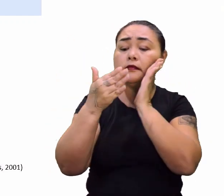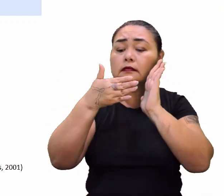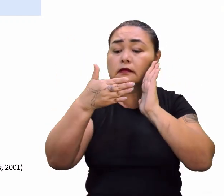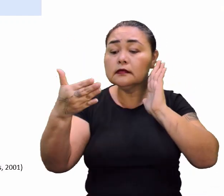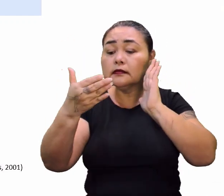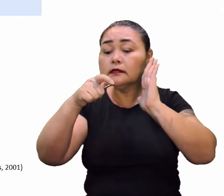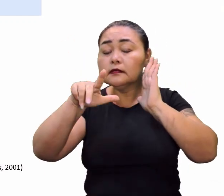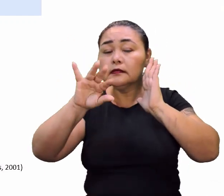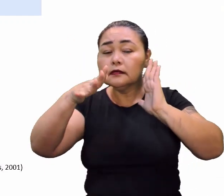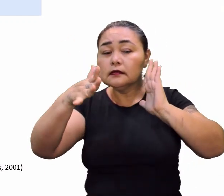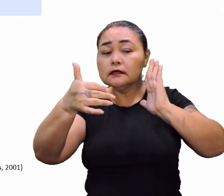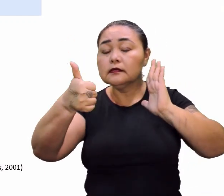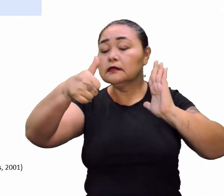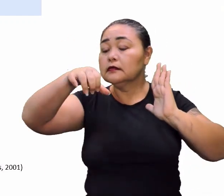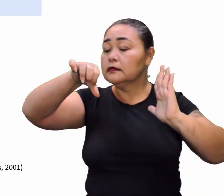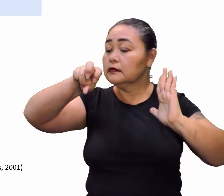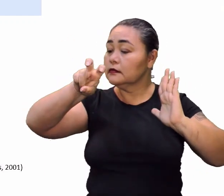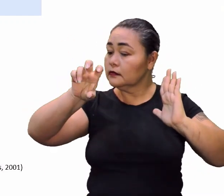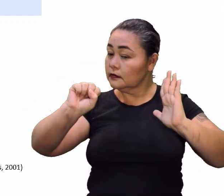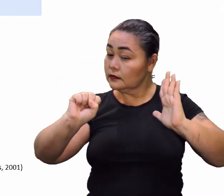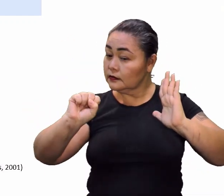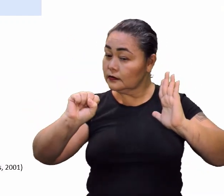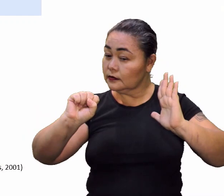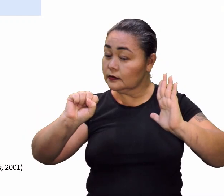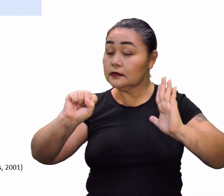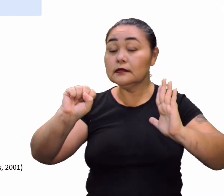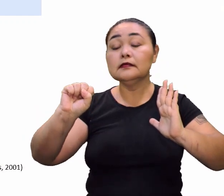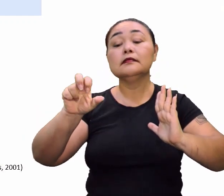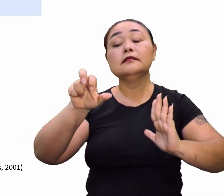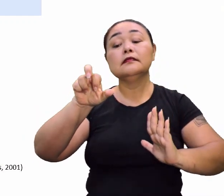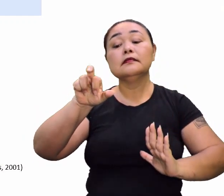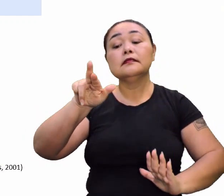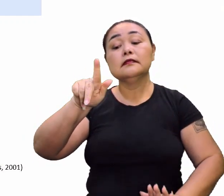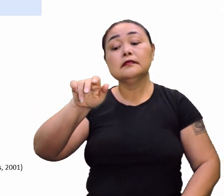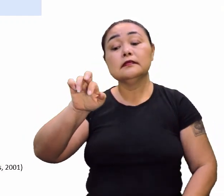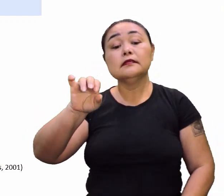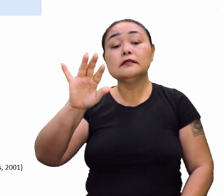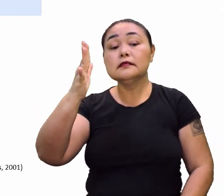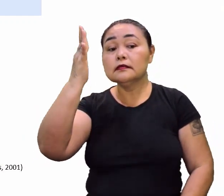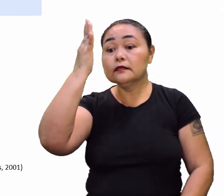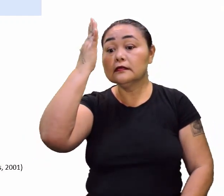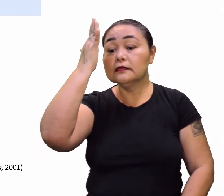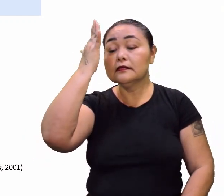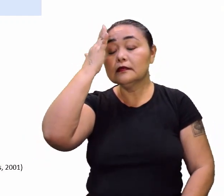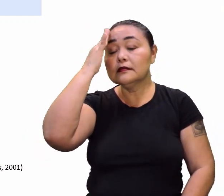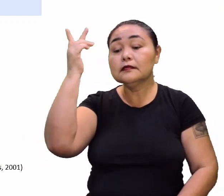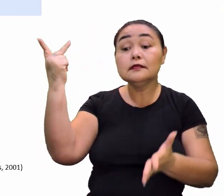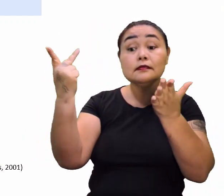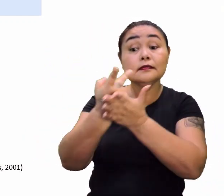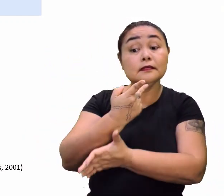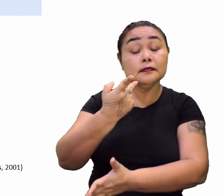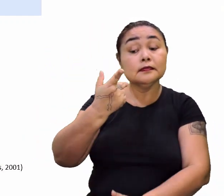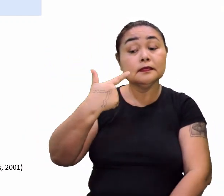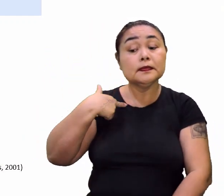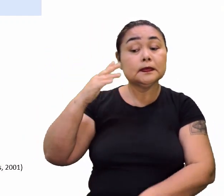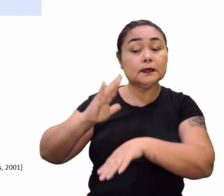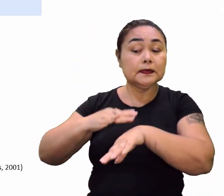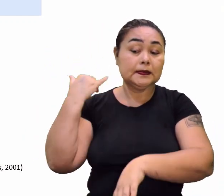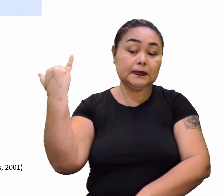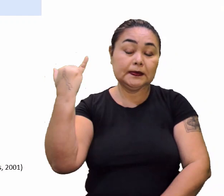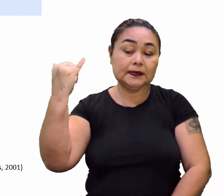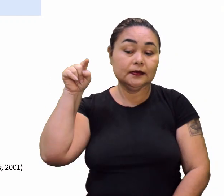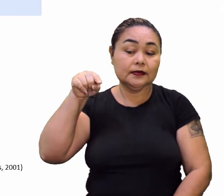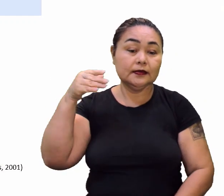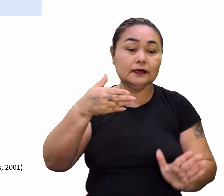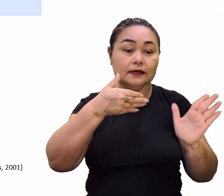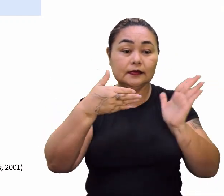ciclo. Lá por volta de 1958, Rogério. Exatamente. Rogério, diz um fato muito importante que